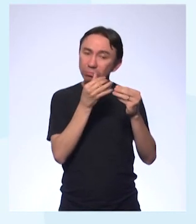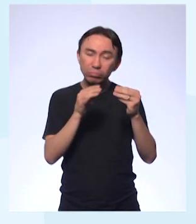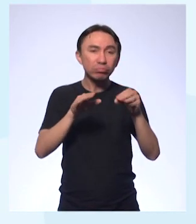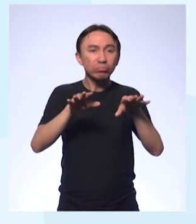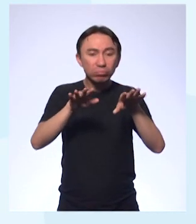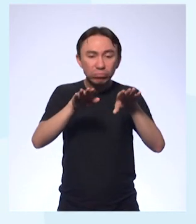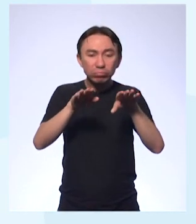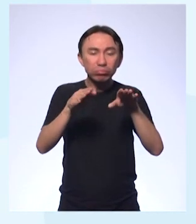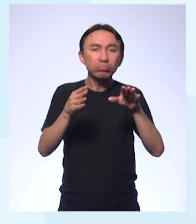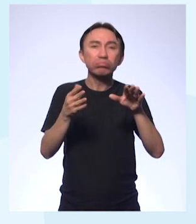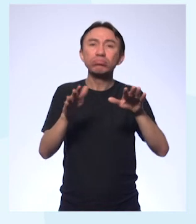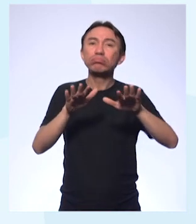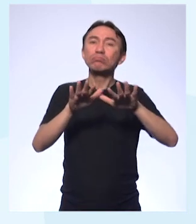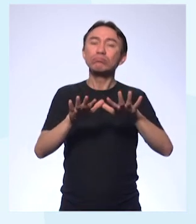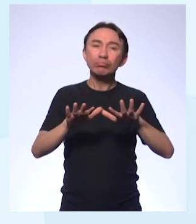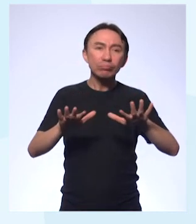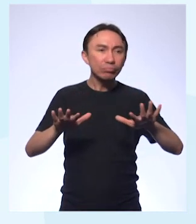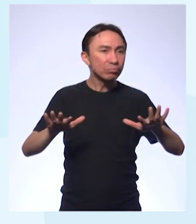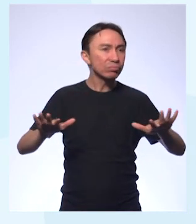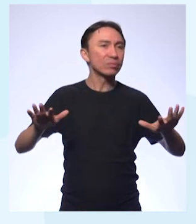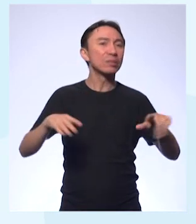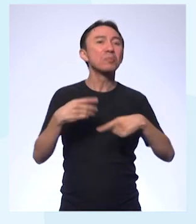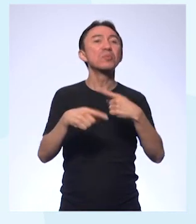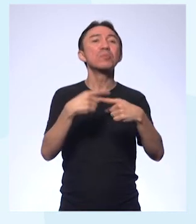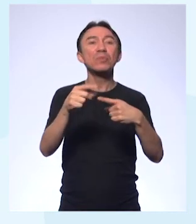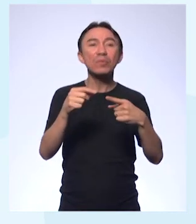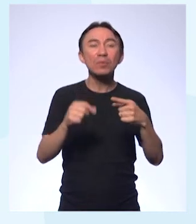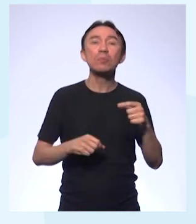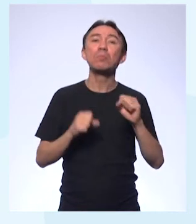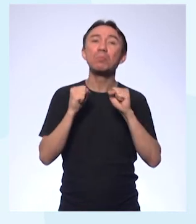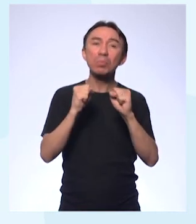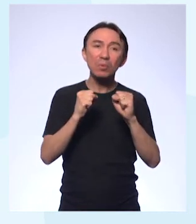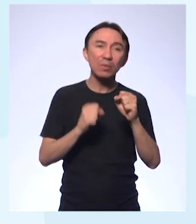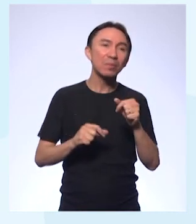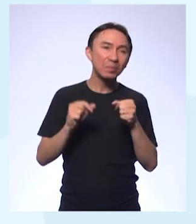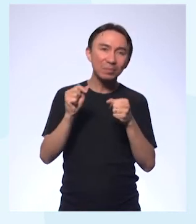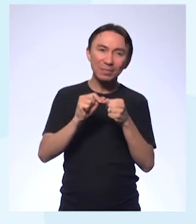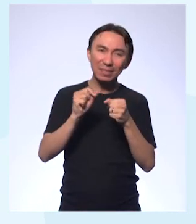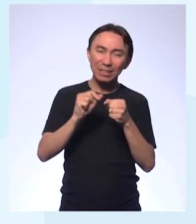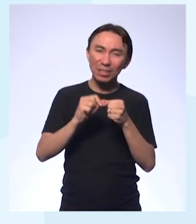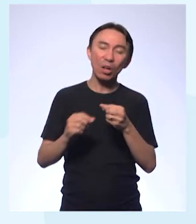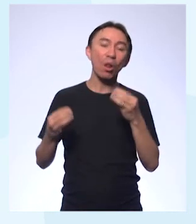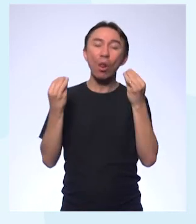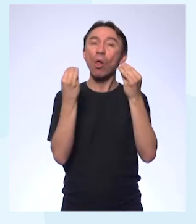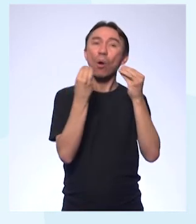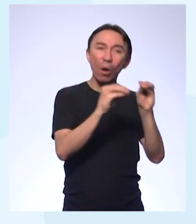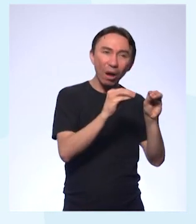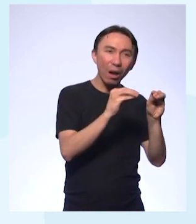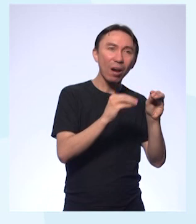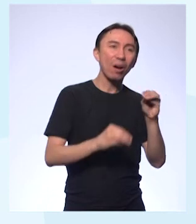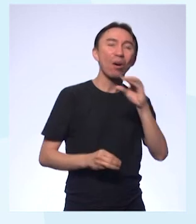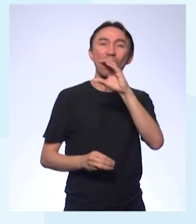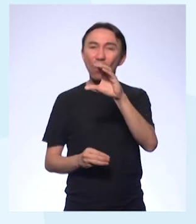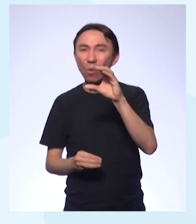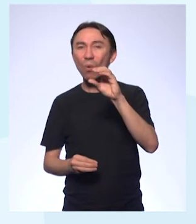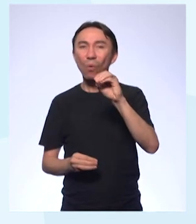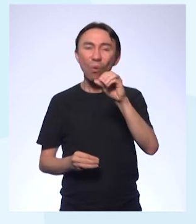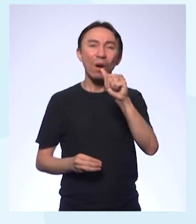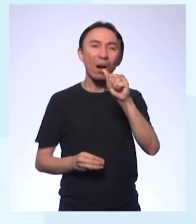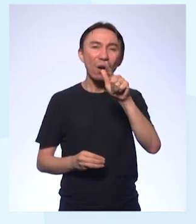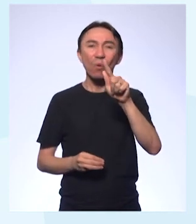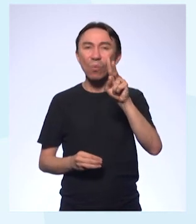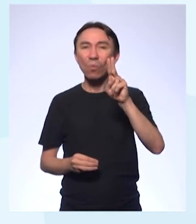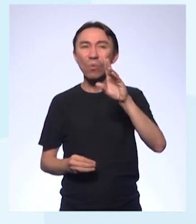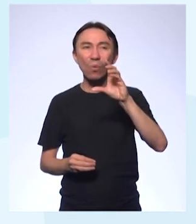e vai ser mais fácil de agregar a quem? Agregar o coagulante. Quando ele agrega esse coagulante, o que